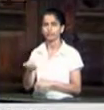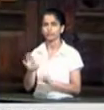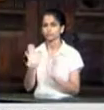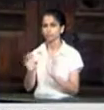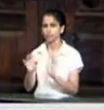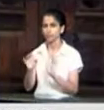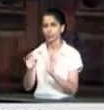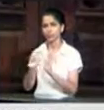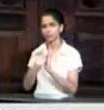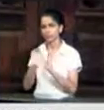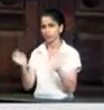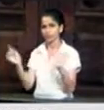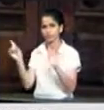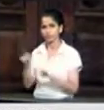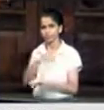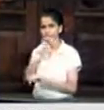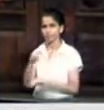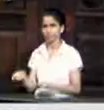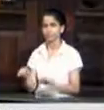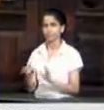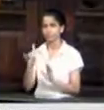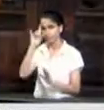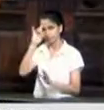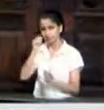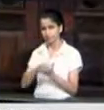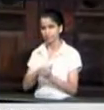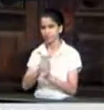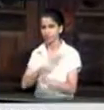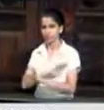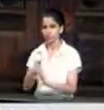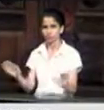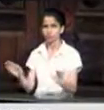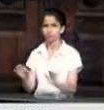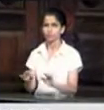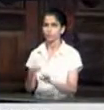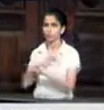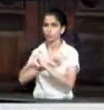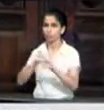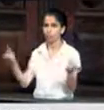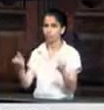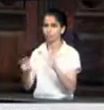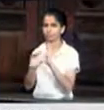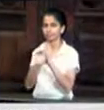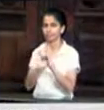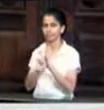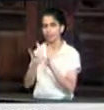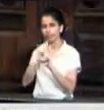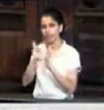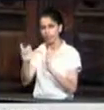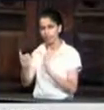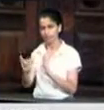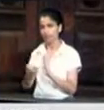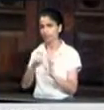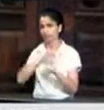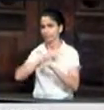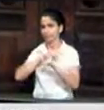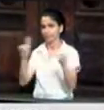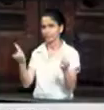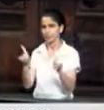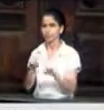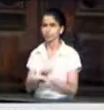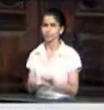rechaçado. Portanto, esta decisão já é contra a lei. Se ela implanta no